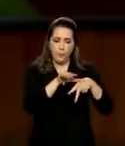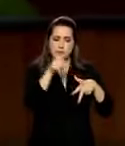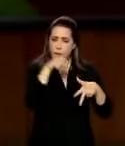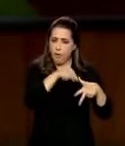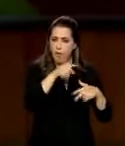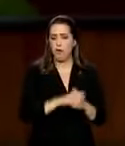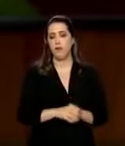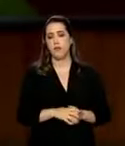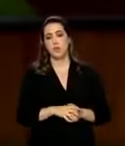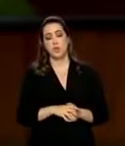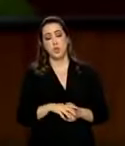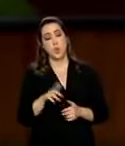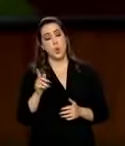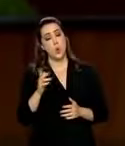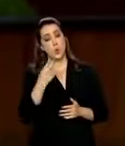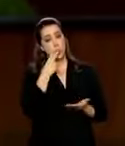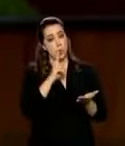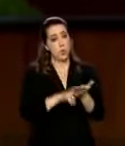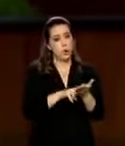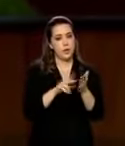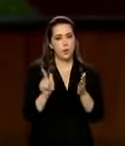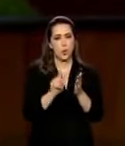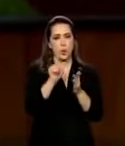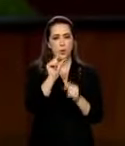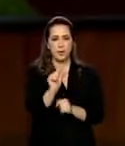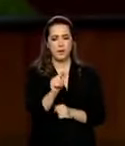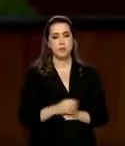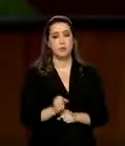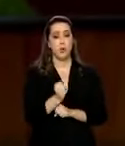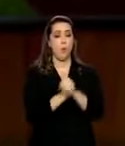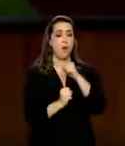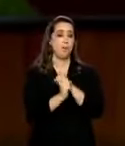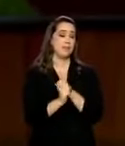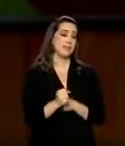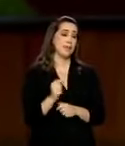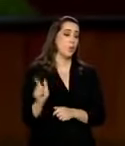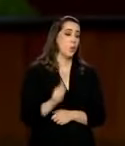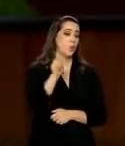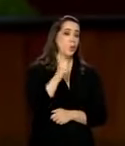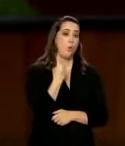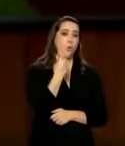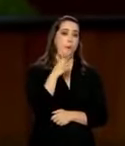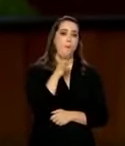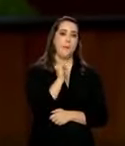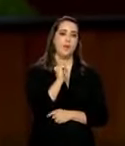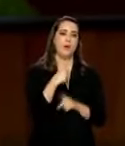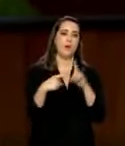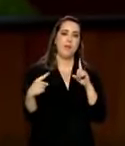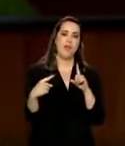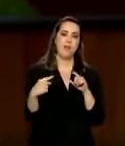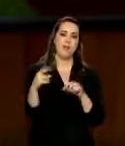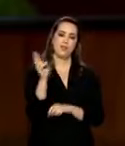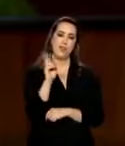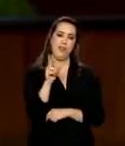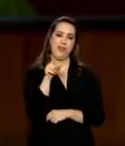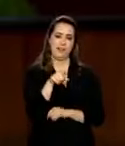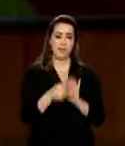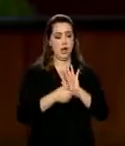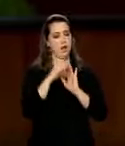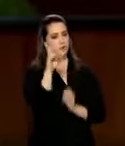deram pequenos lucros ou prejuízo, o ano passado deu lucro de 1,5 bilhão de reais. Essa estatal que era